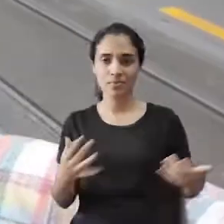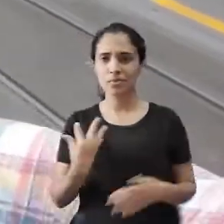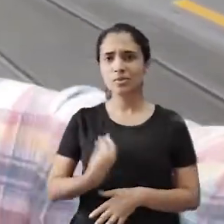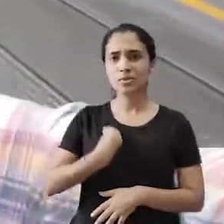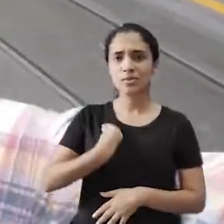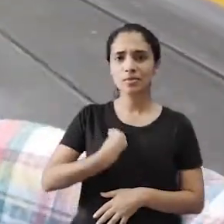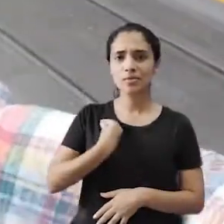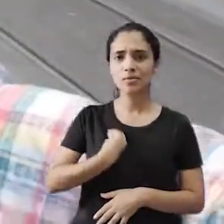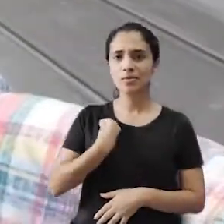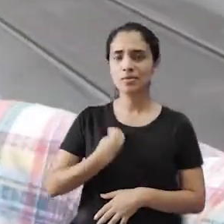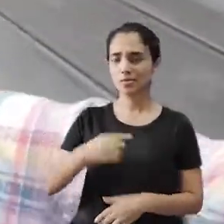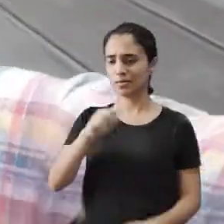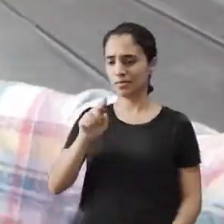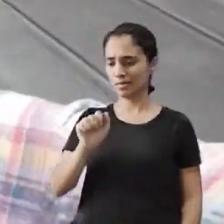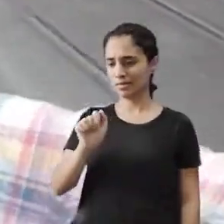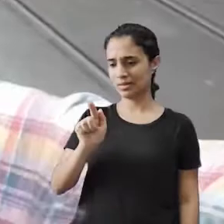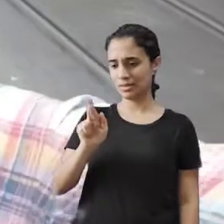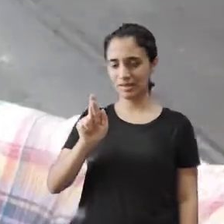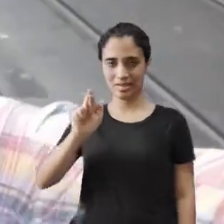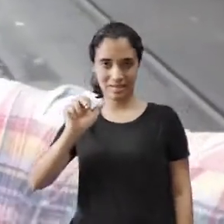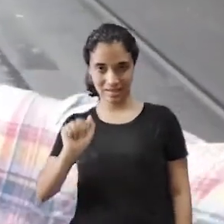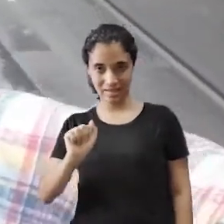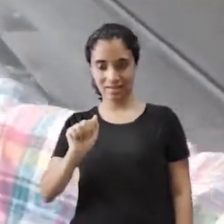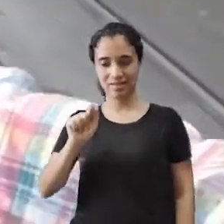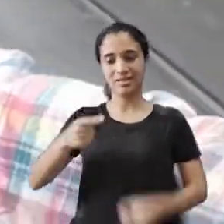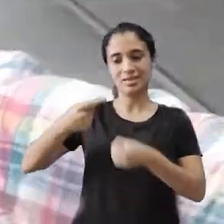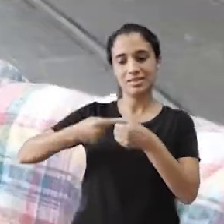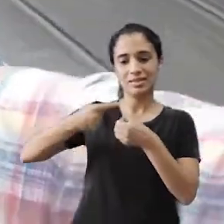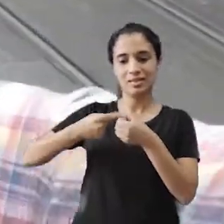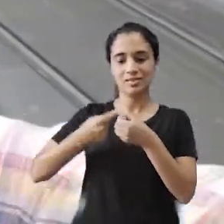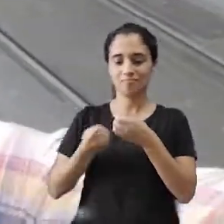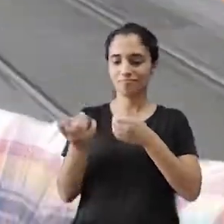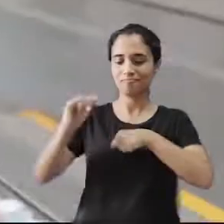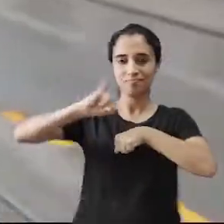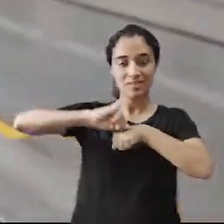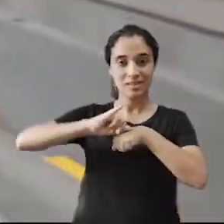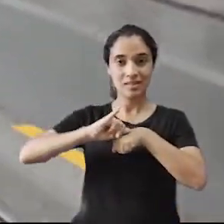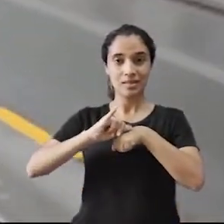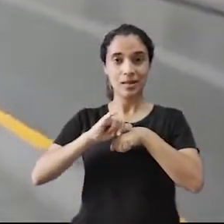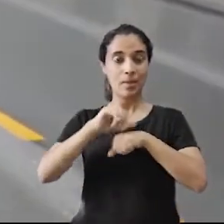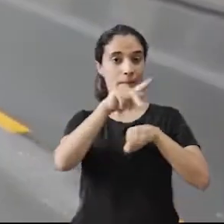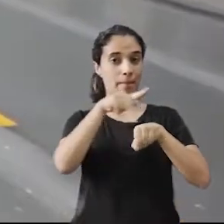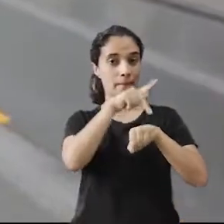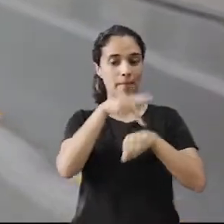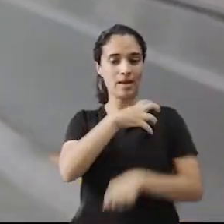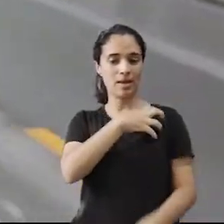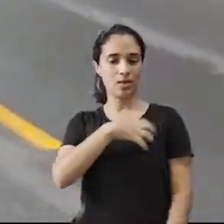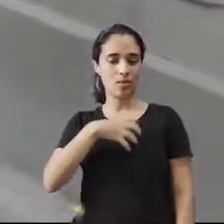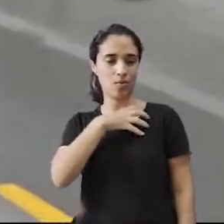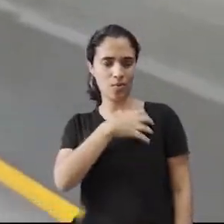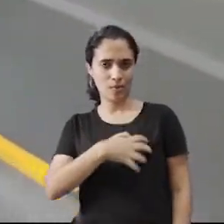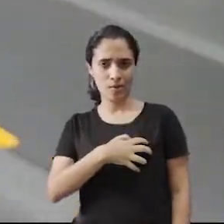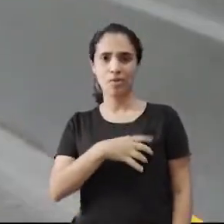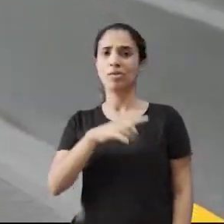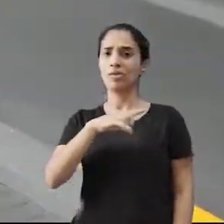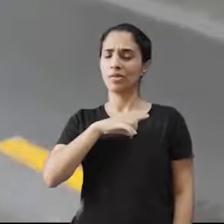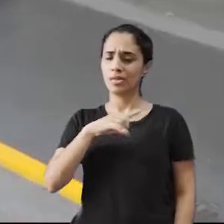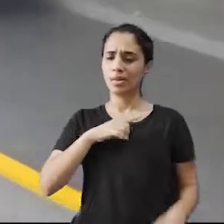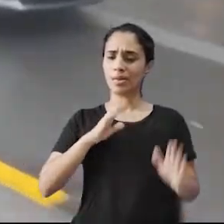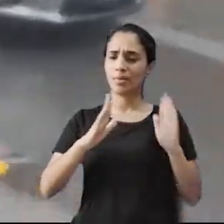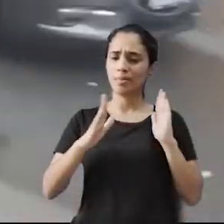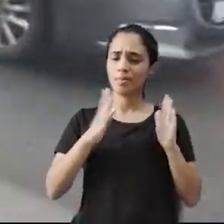Estou em Zagreb, tá? Então é a capital da Croácia. E tem muito aqui para compartilhar com vocês, tá